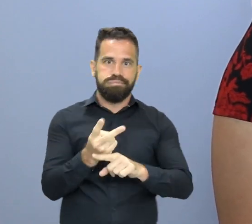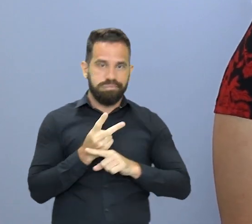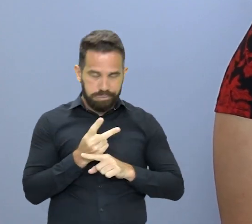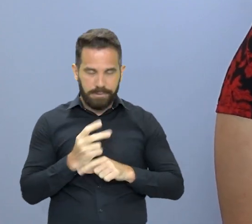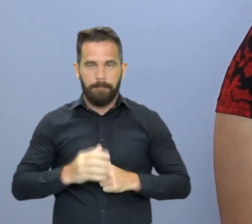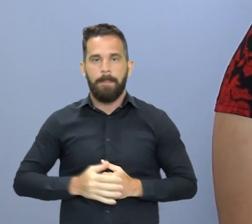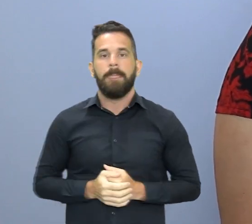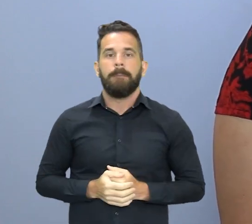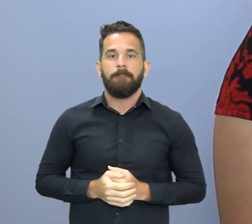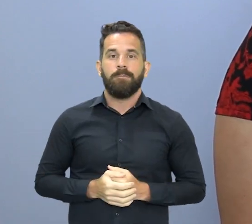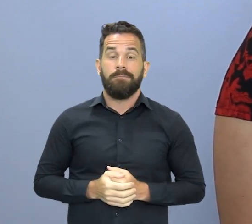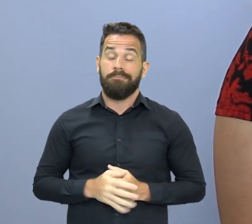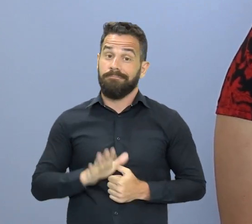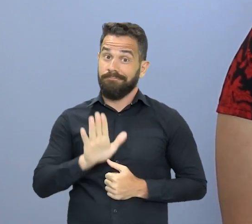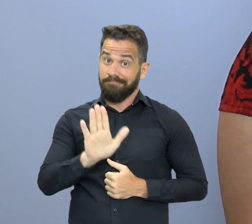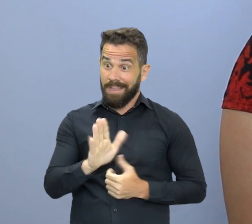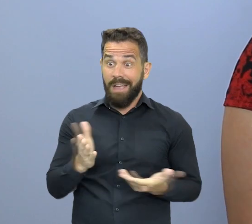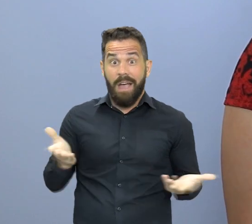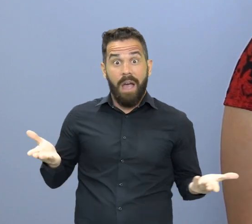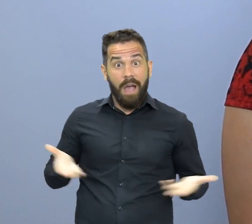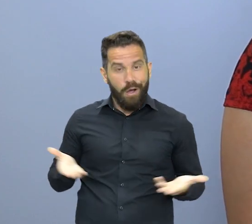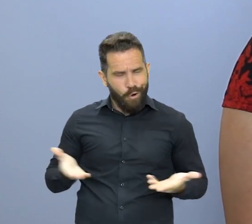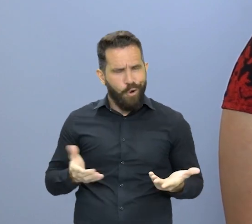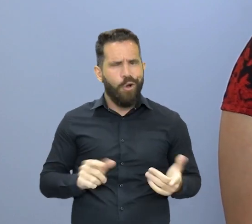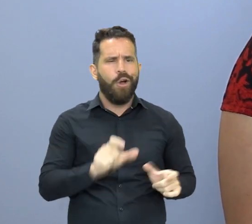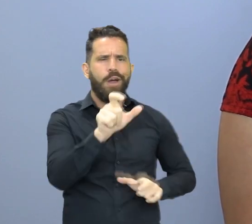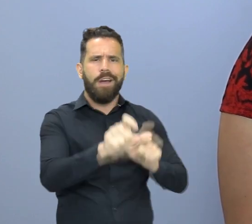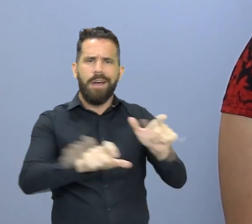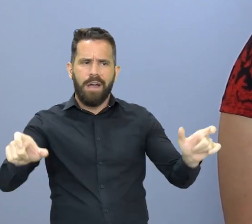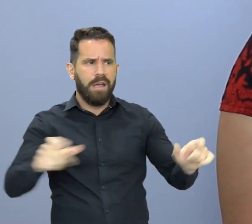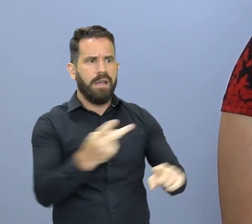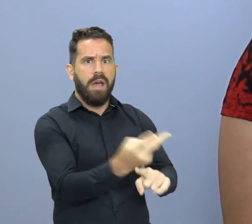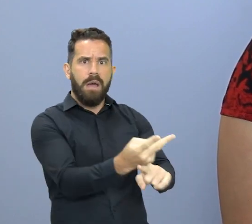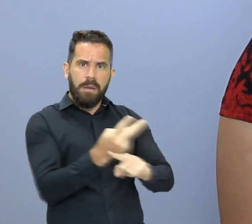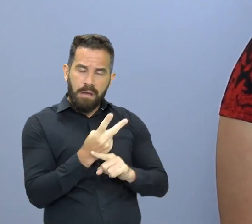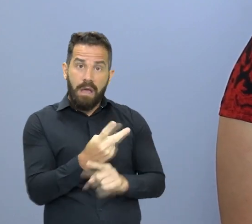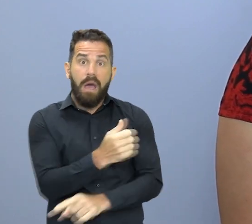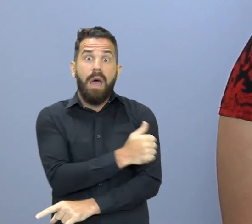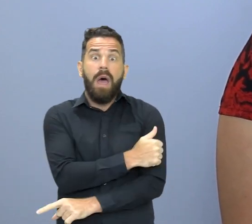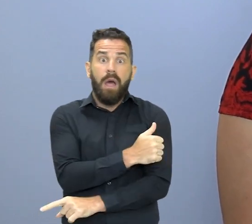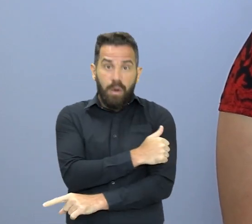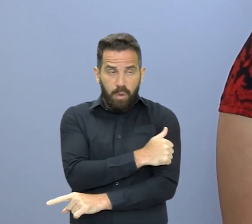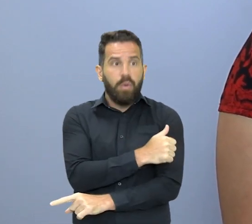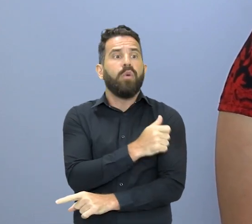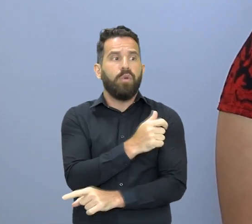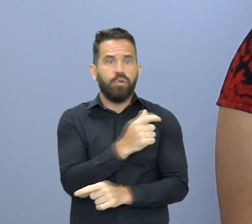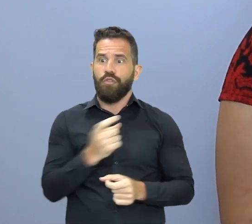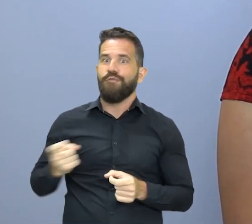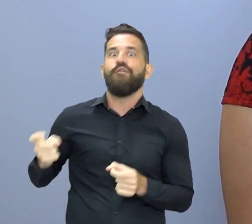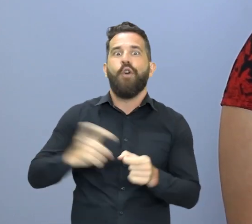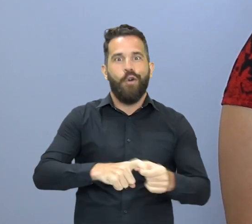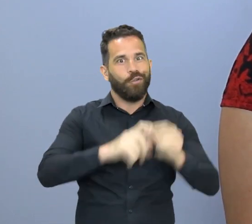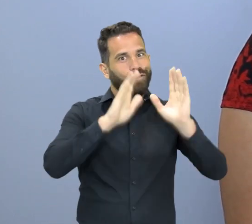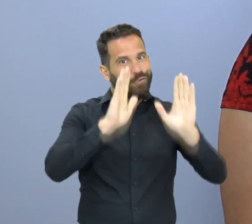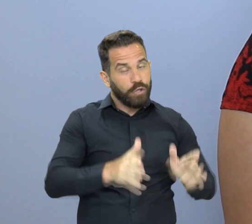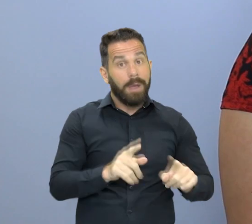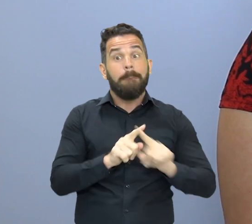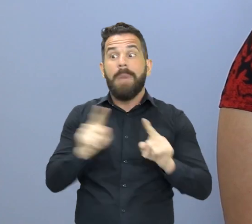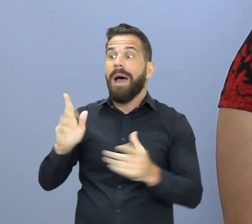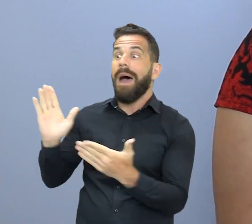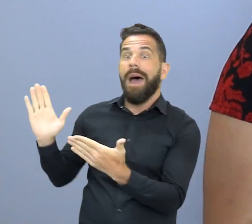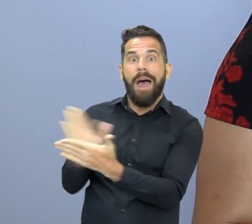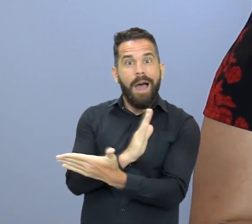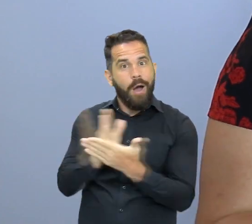eles buscaram muito, né? E atualmente a gente tem lidado com essas demandas, né, dos alunos que